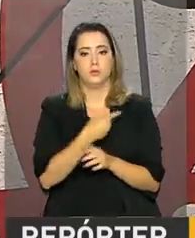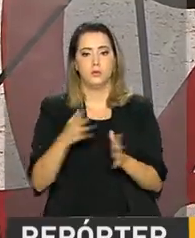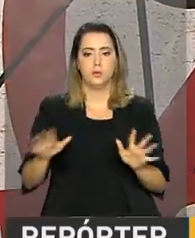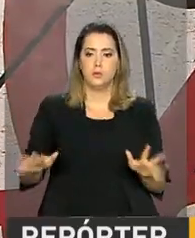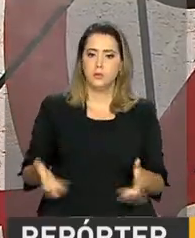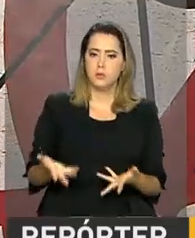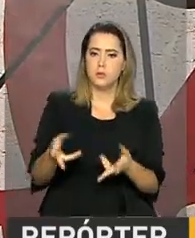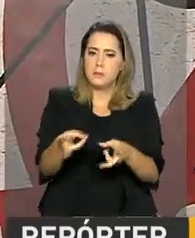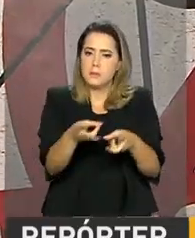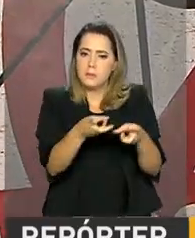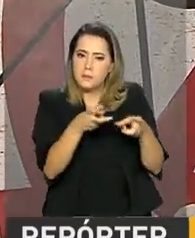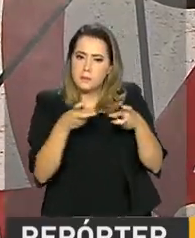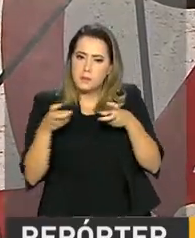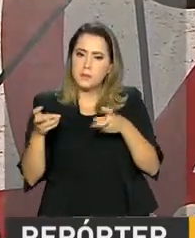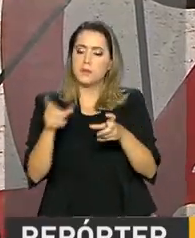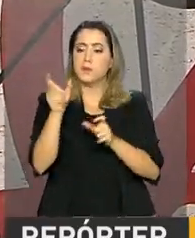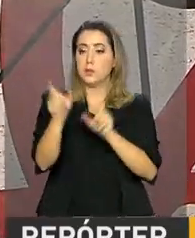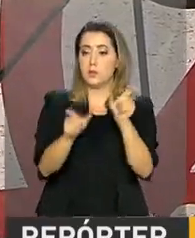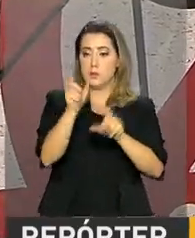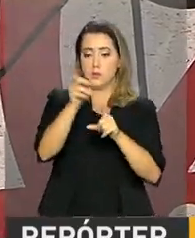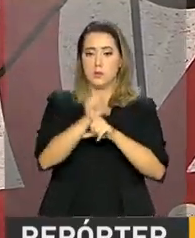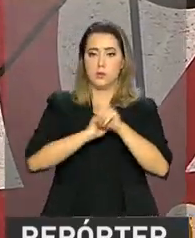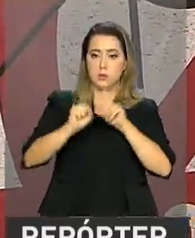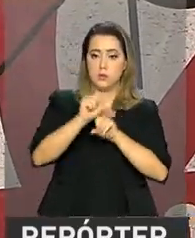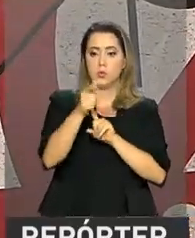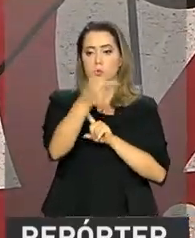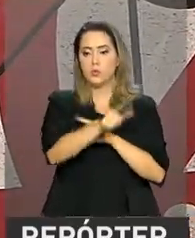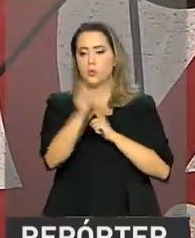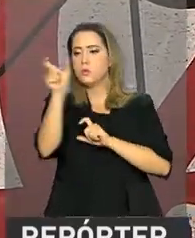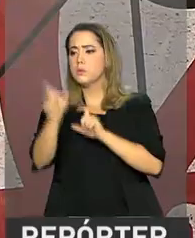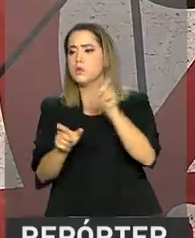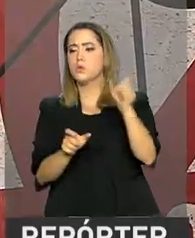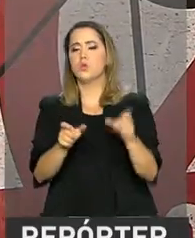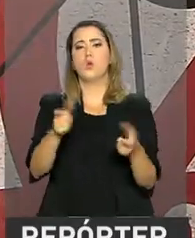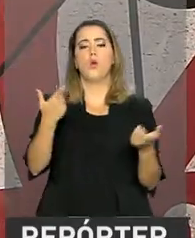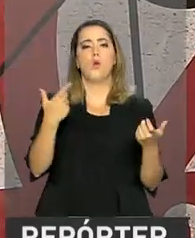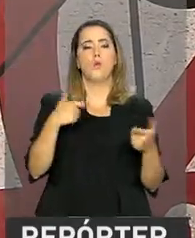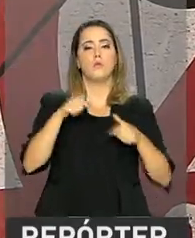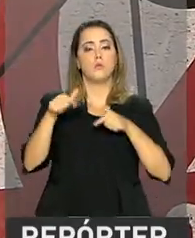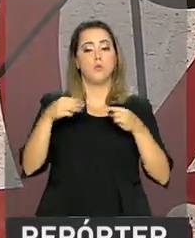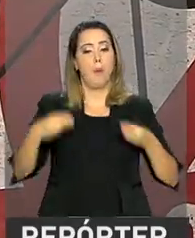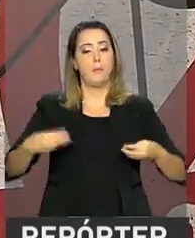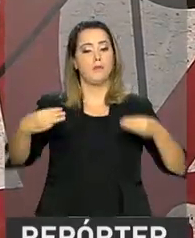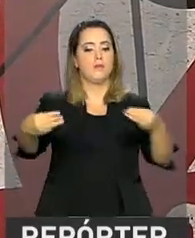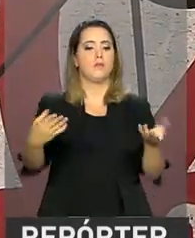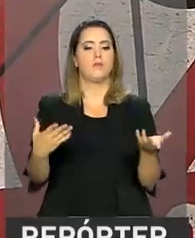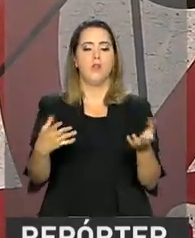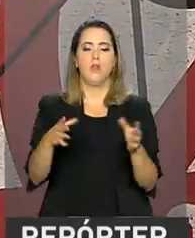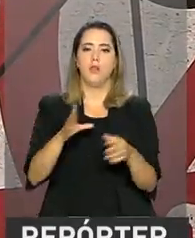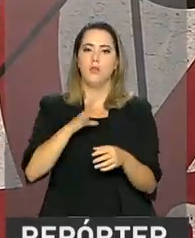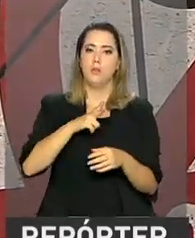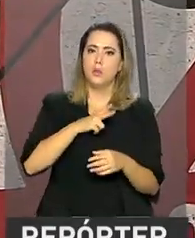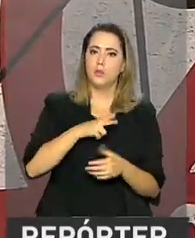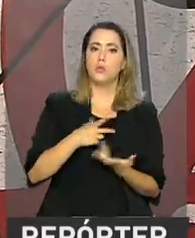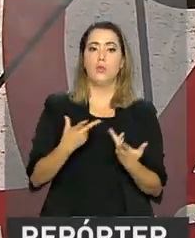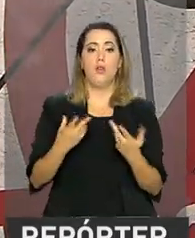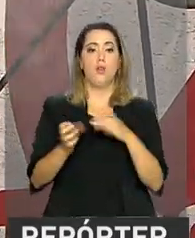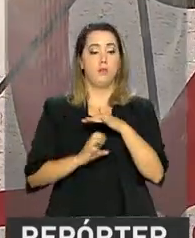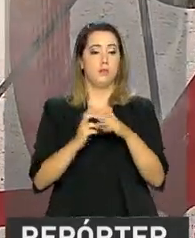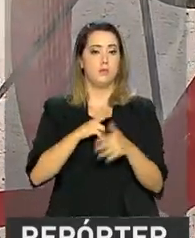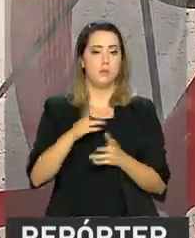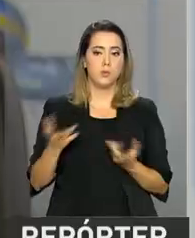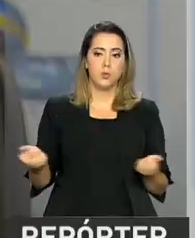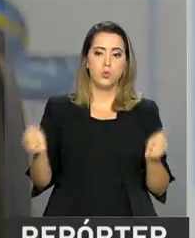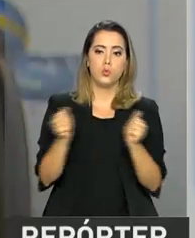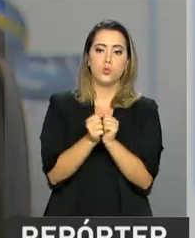comover a população e chamar os outros trabalhadores, os outros ministérios, os outros órgãos públicos e privados, a também se engajarem no combate